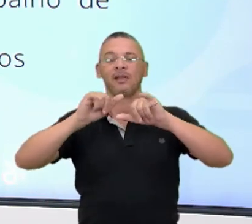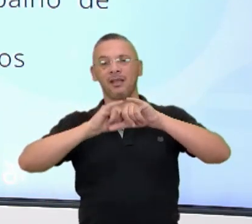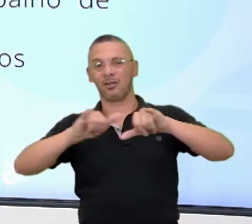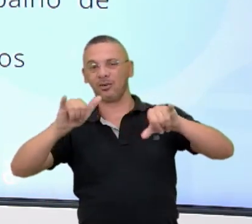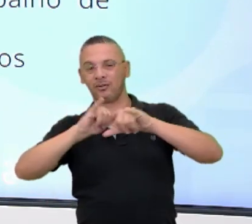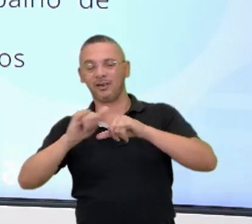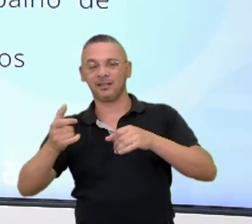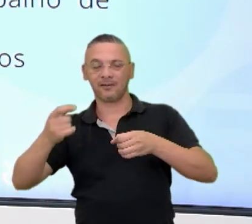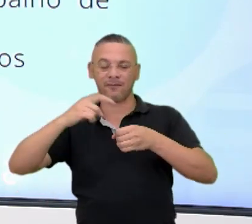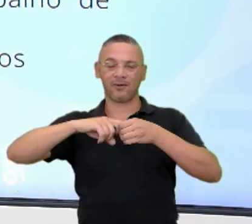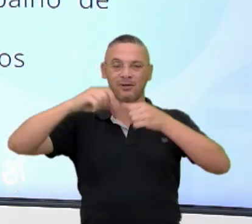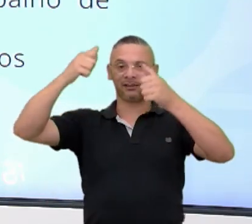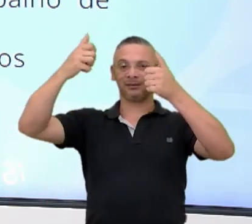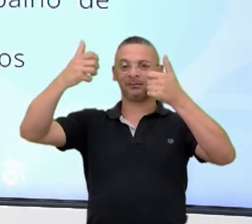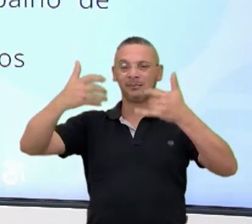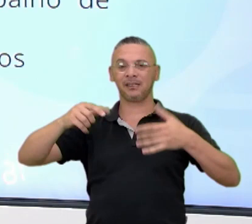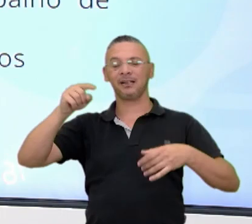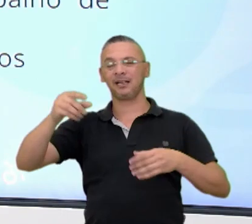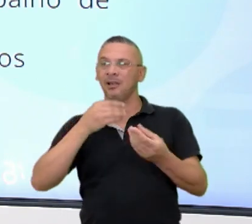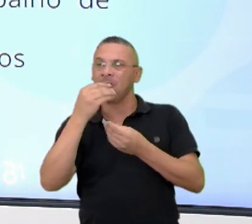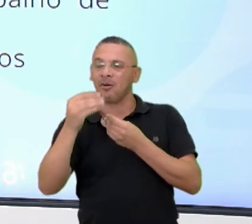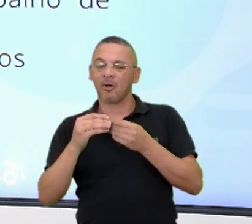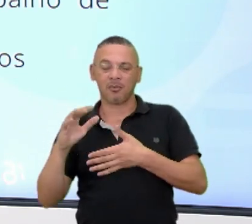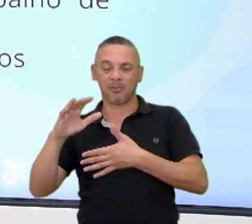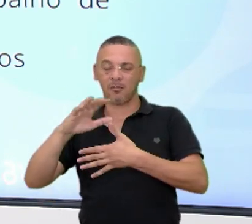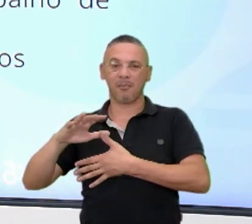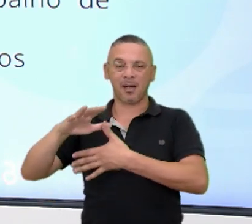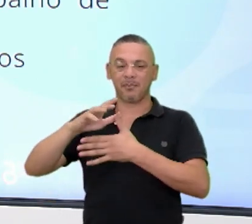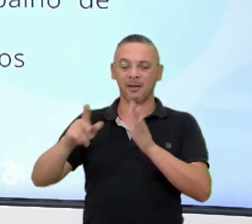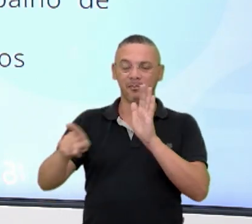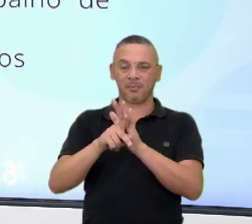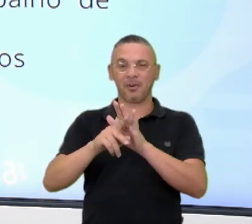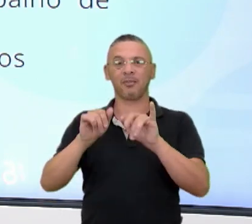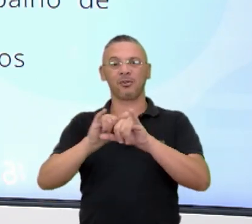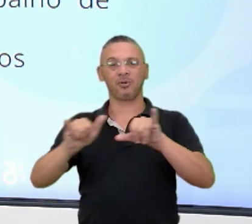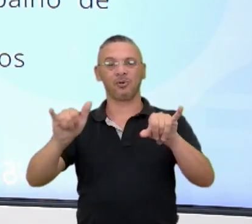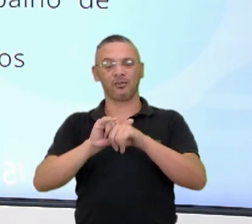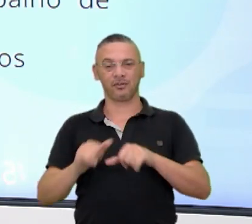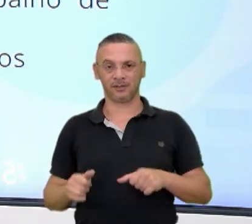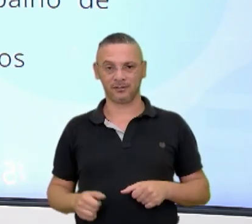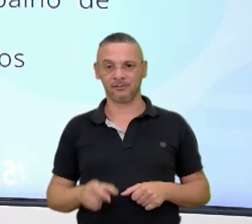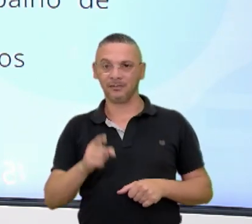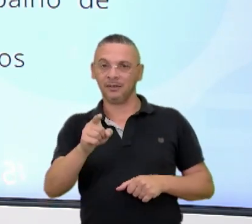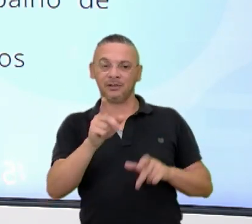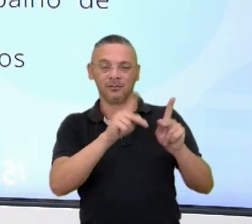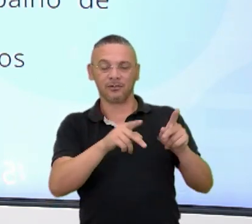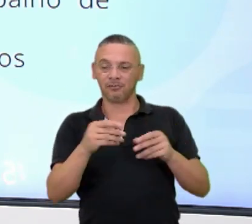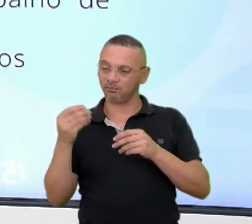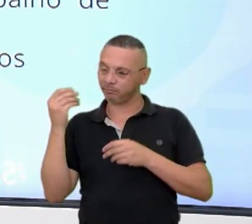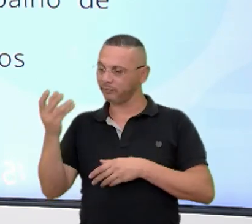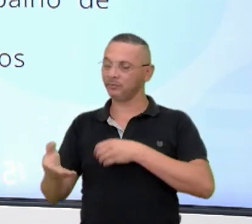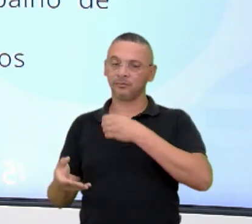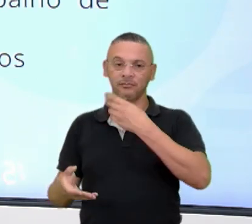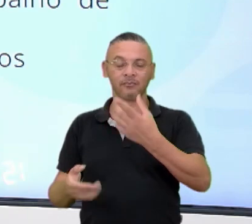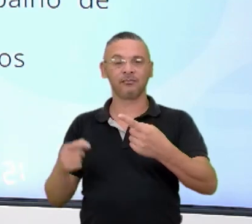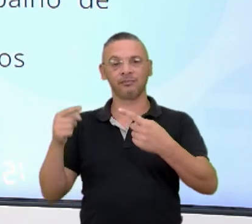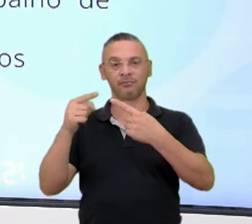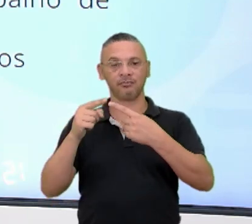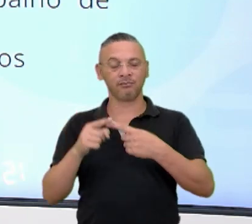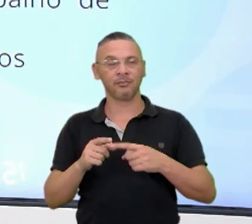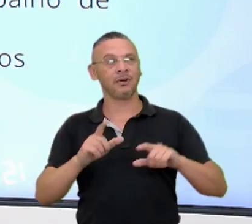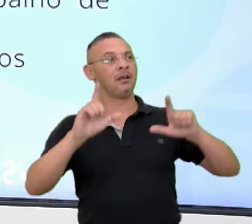vilão, quais foram as atrocidades que certo lado cometeu, quais foram as atrocidades que o outro lado cometeu. Então a gente tem um julgamento próprio. Quando